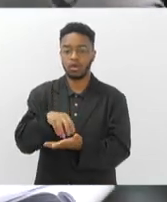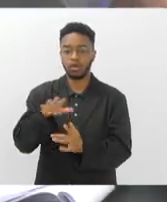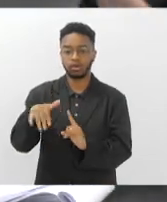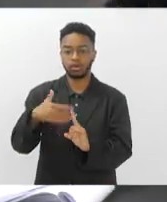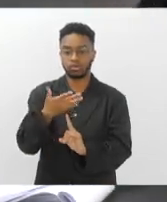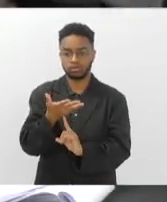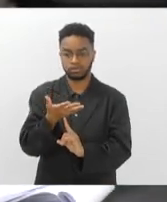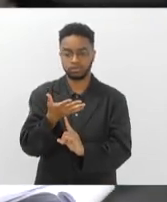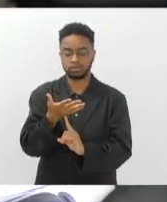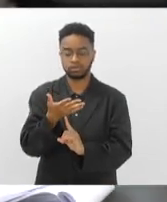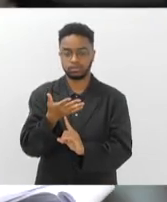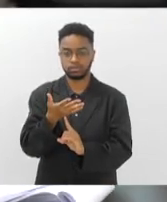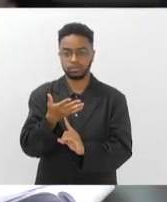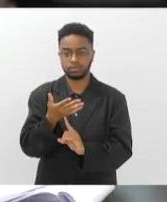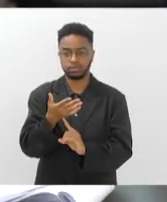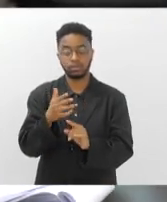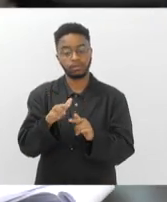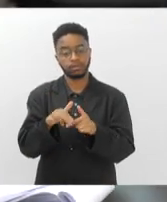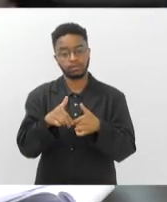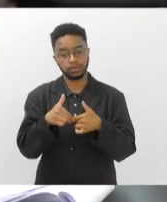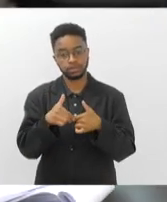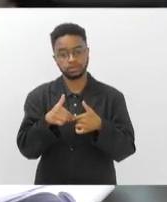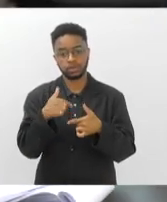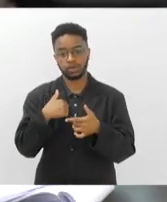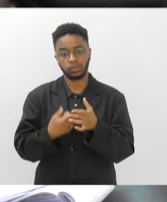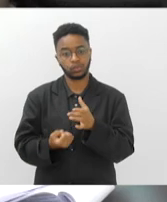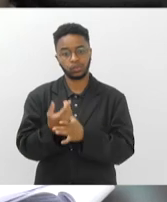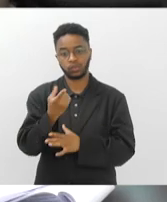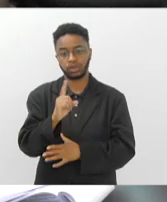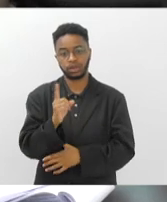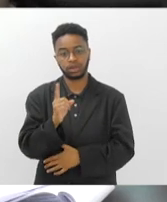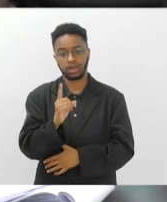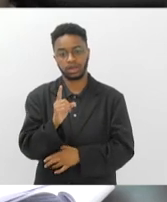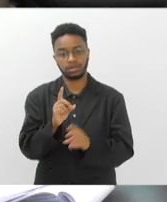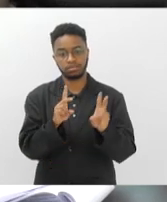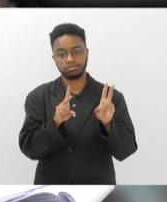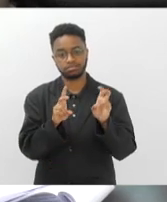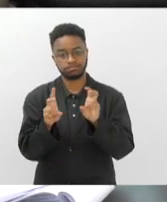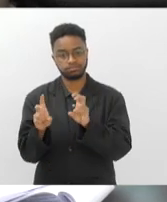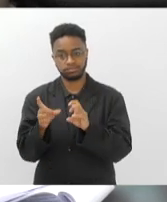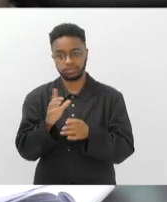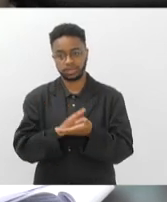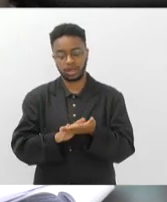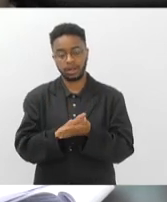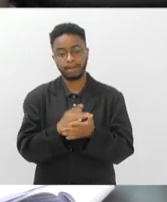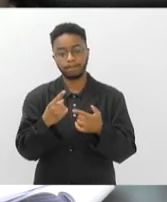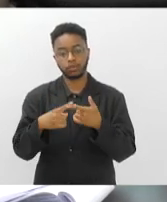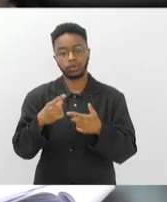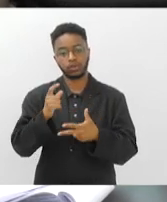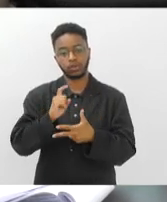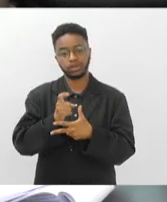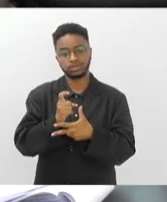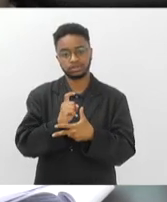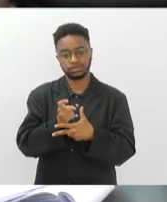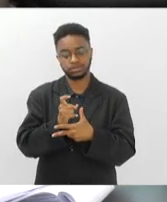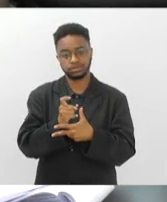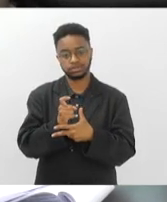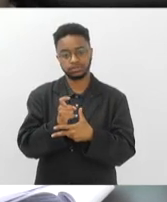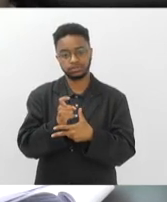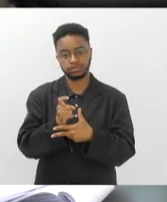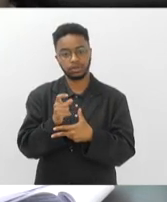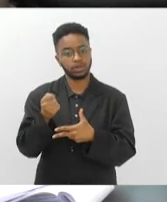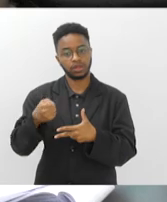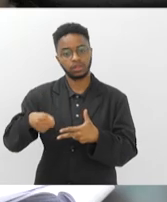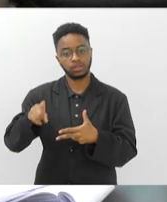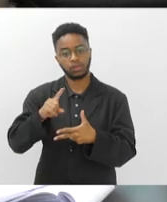ambiental. Por isso que eu não criei nenhum tipo de questão. Porque o Poder Executivo não